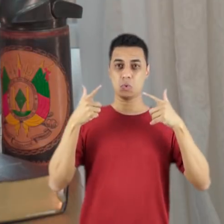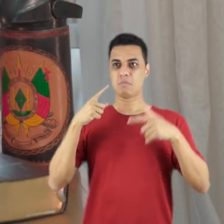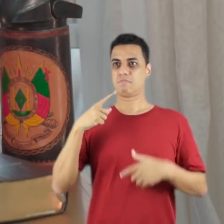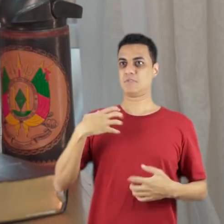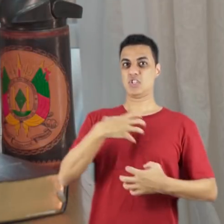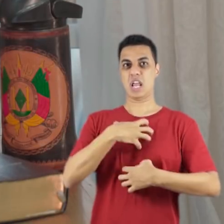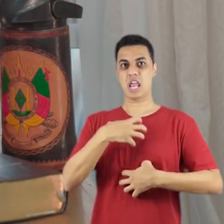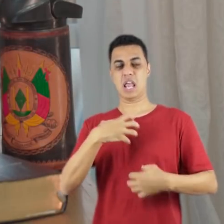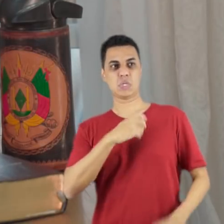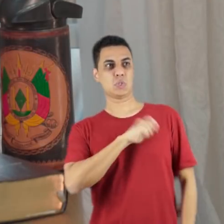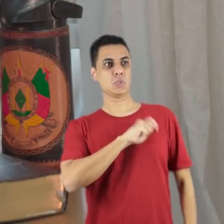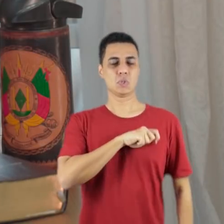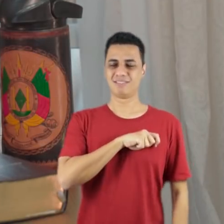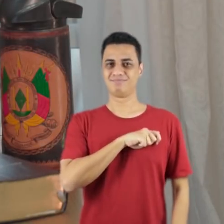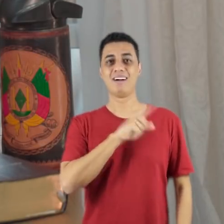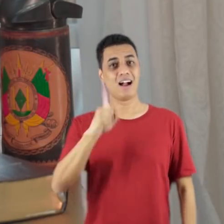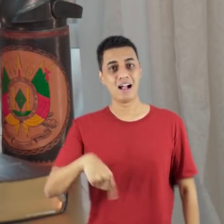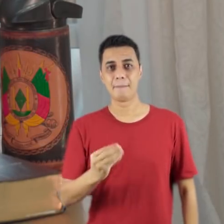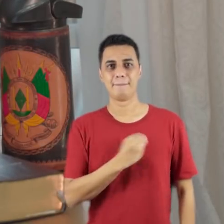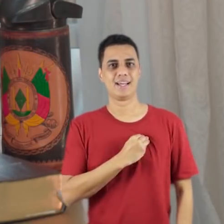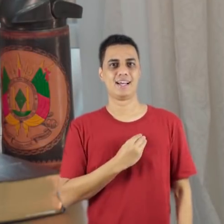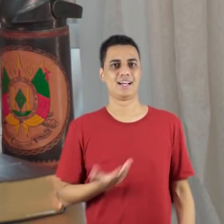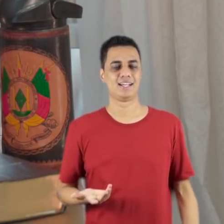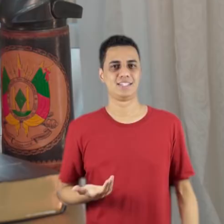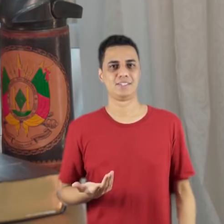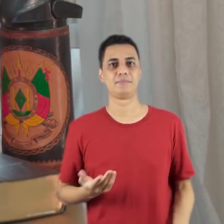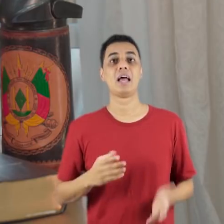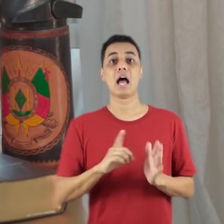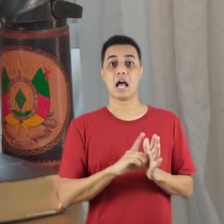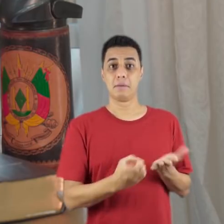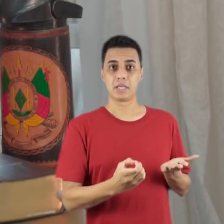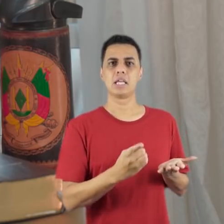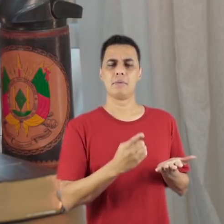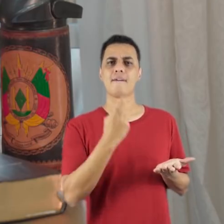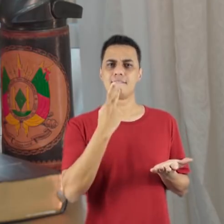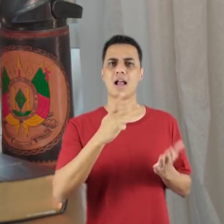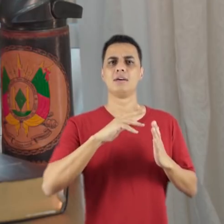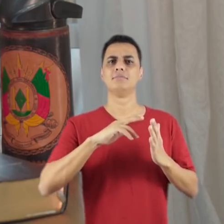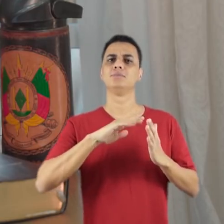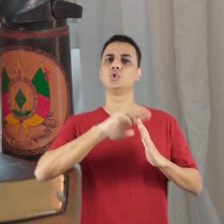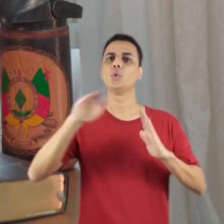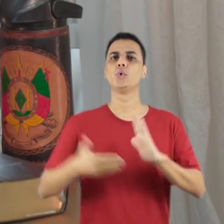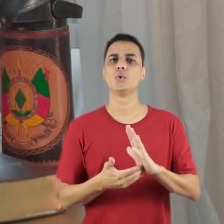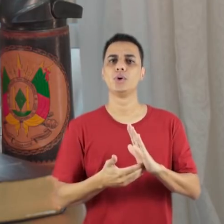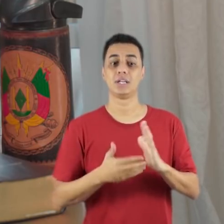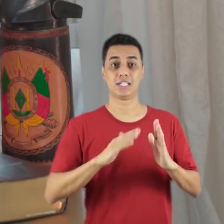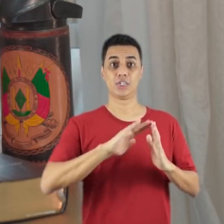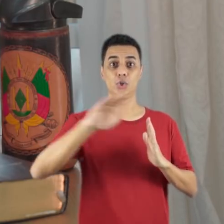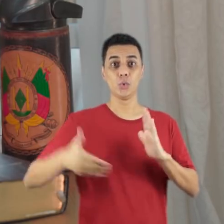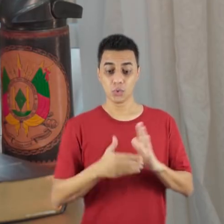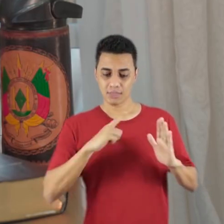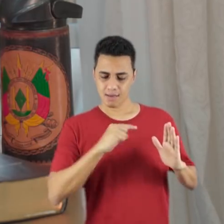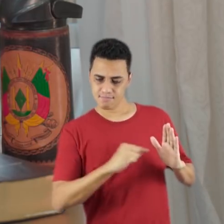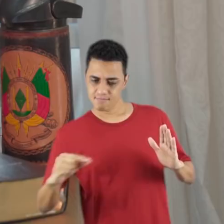sabemos que a palavra tudo no original significa tudo. E tudo o que contém aqui nesse texto é pecado. Arrogância e